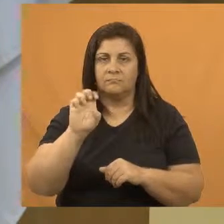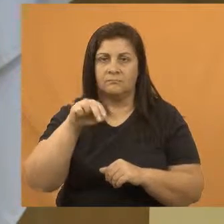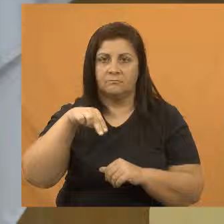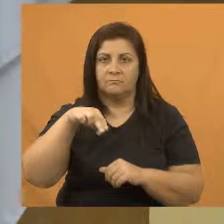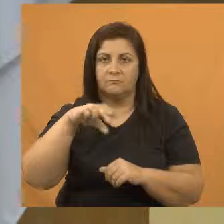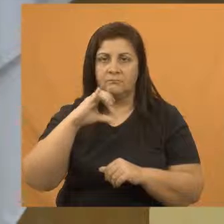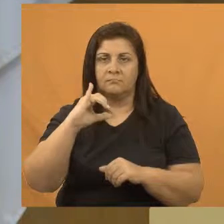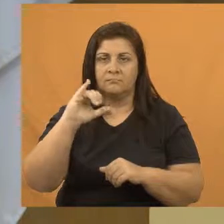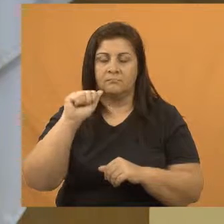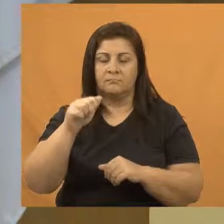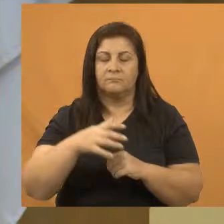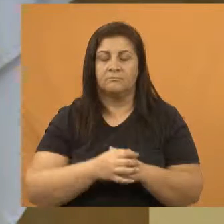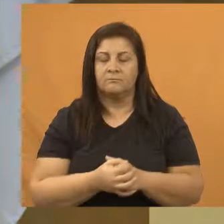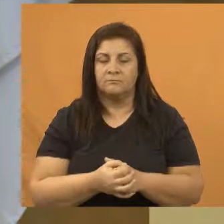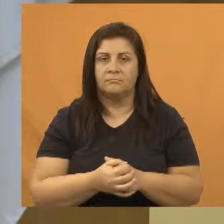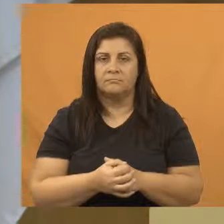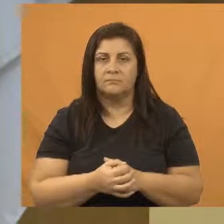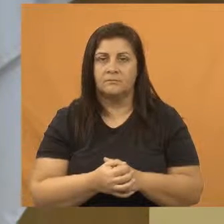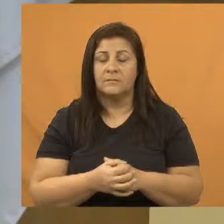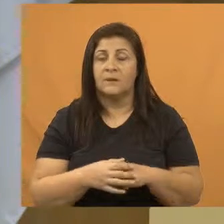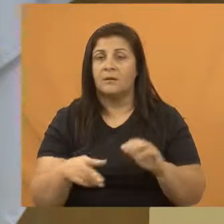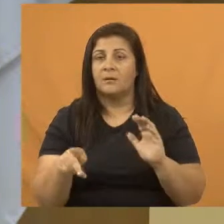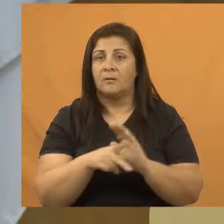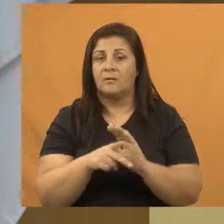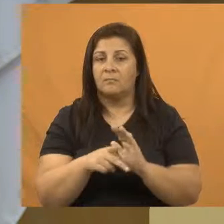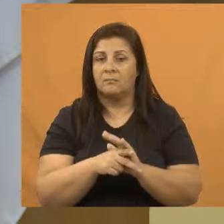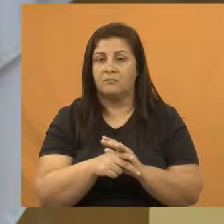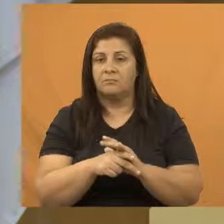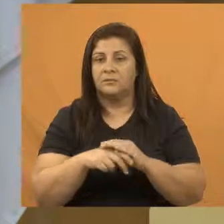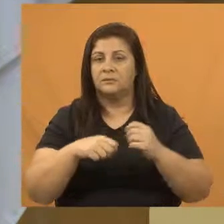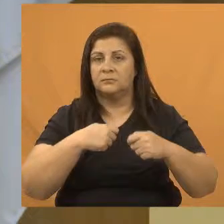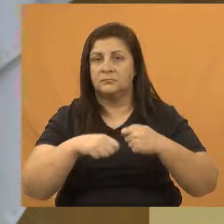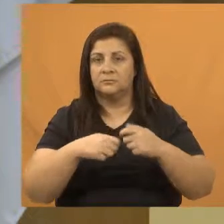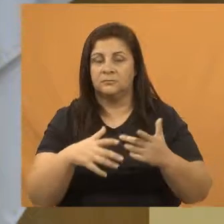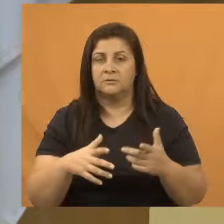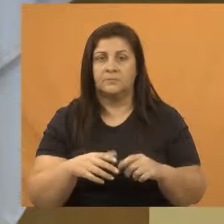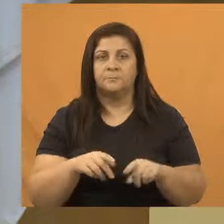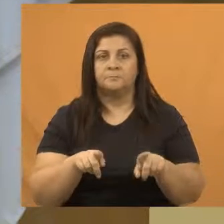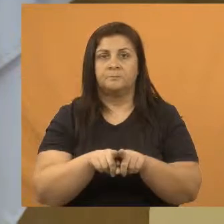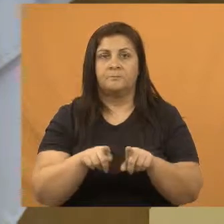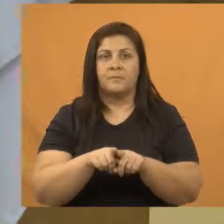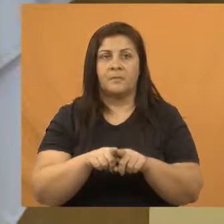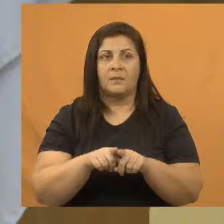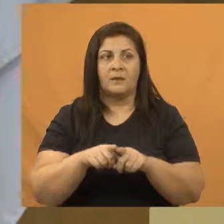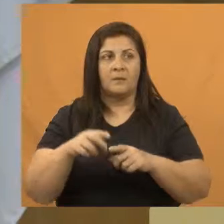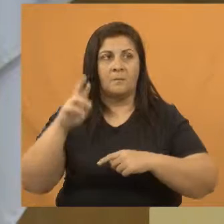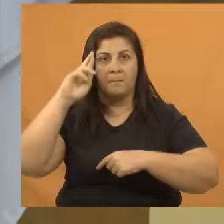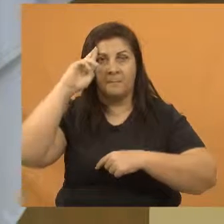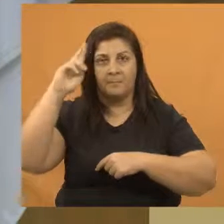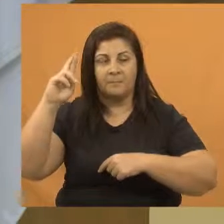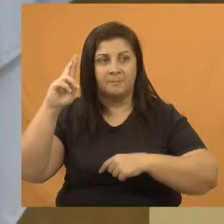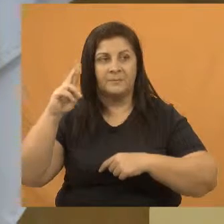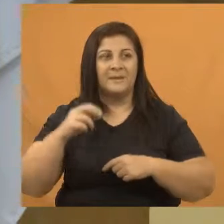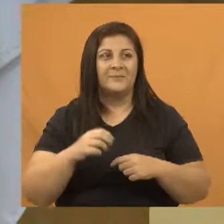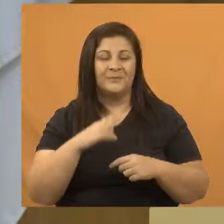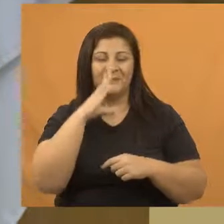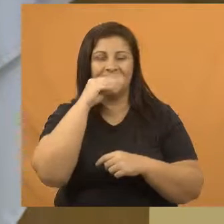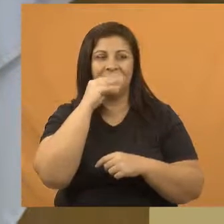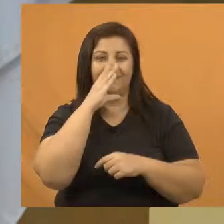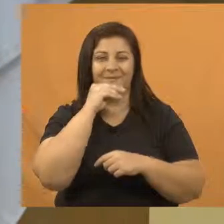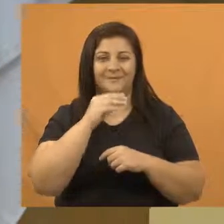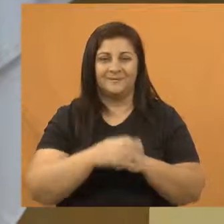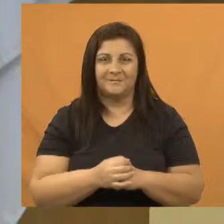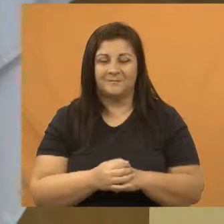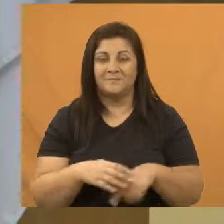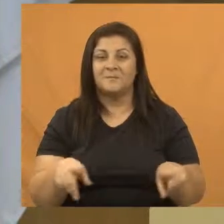além das contribuições dos patrões e empregados, ela é financiada também